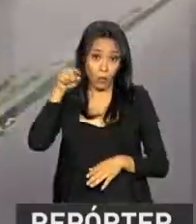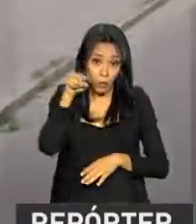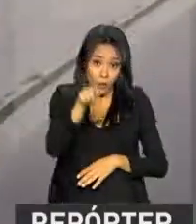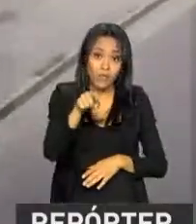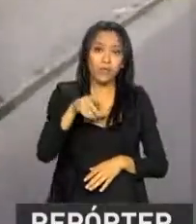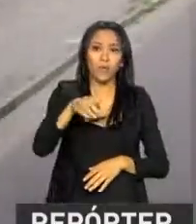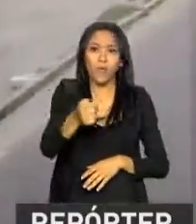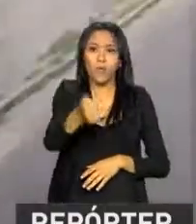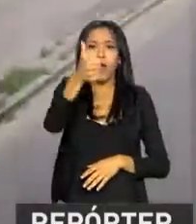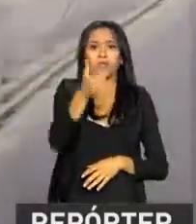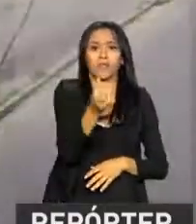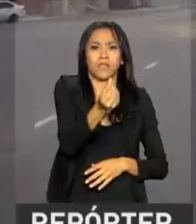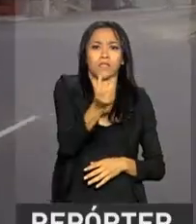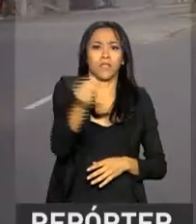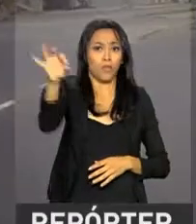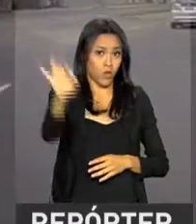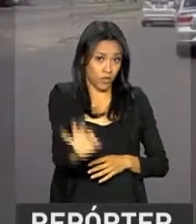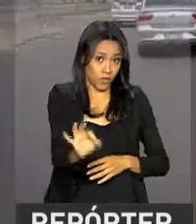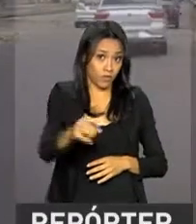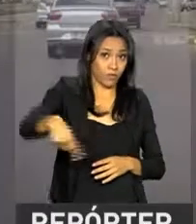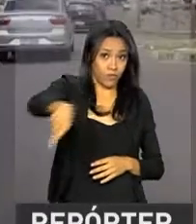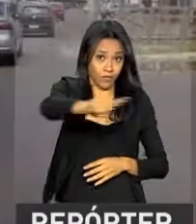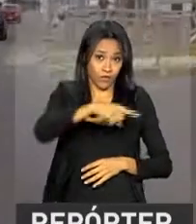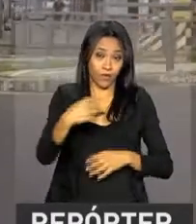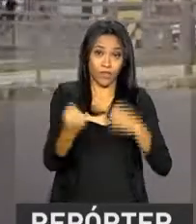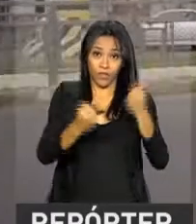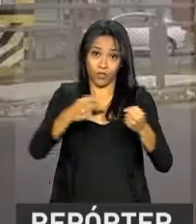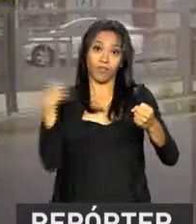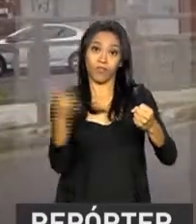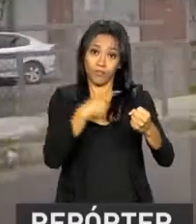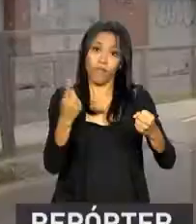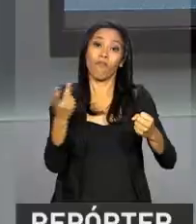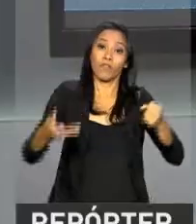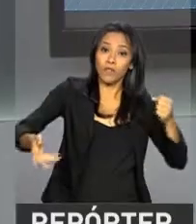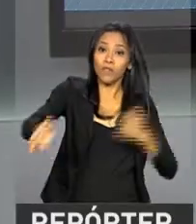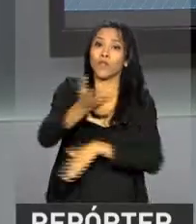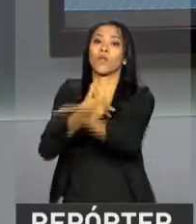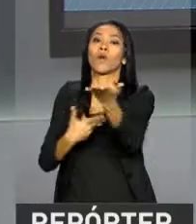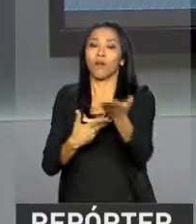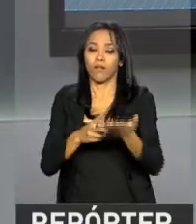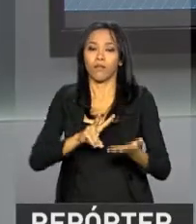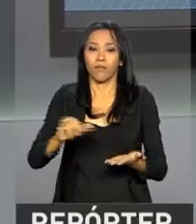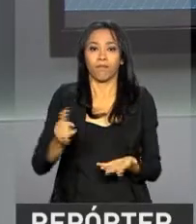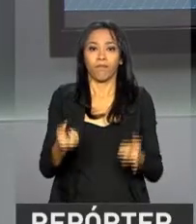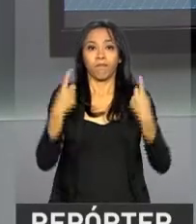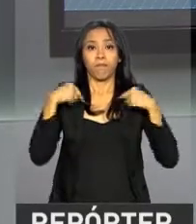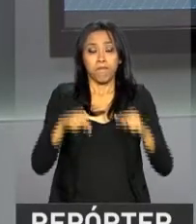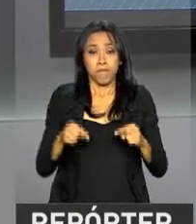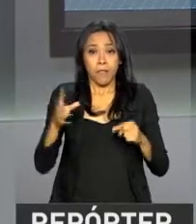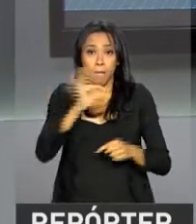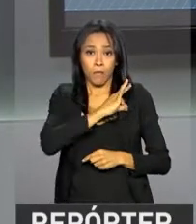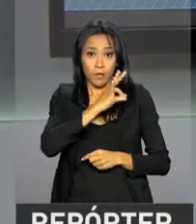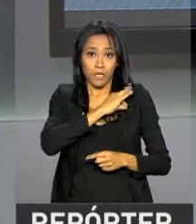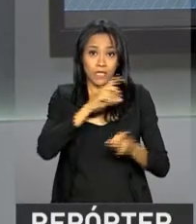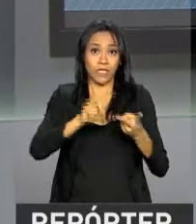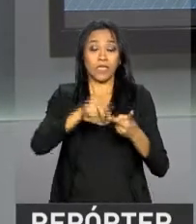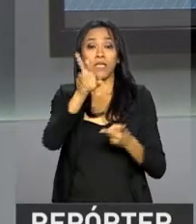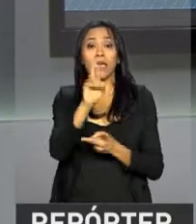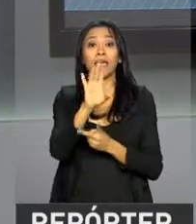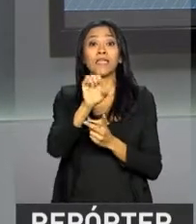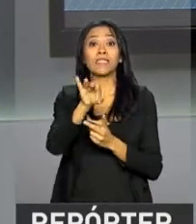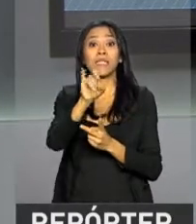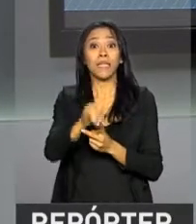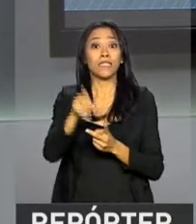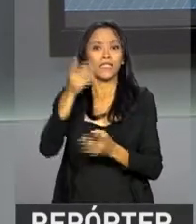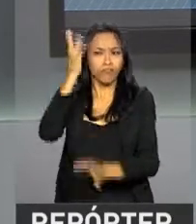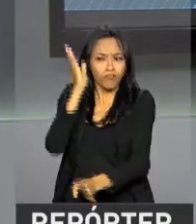quase 60% da frota do samu será renovada a polícia ea receita federal desarticularam uma quadrilha